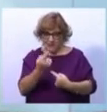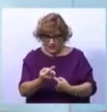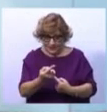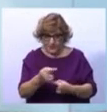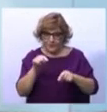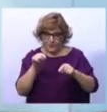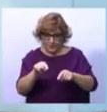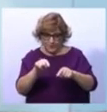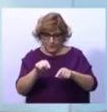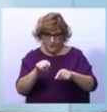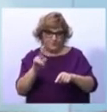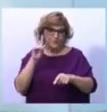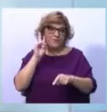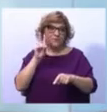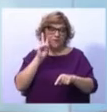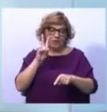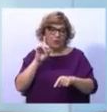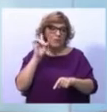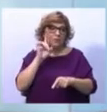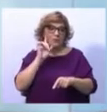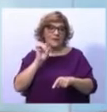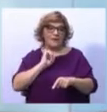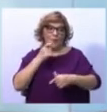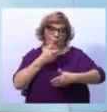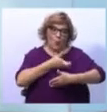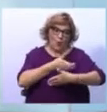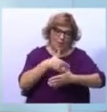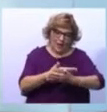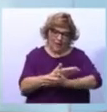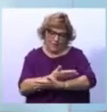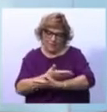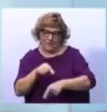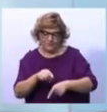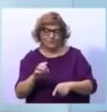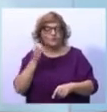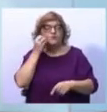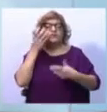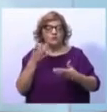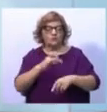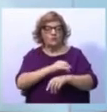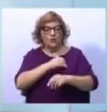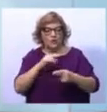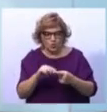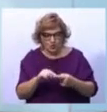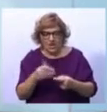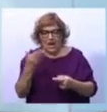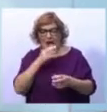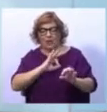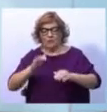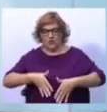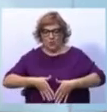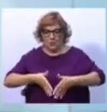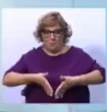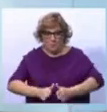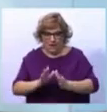precisamente para este valor e esta importância da amamentação. Como? Nas consultas, nas aulas de preparação para o